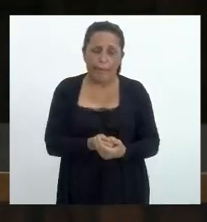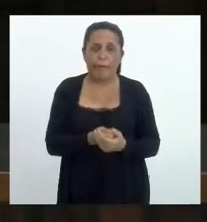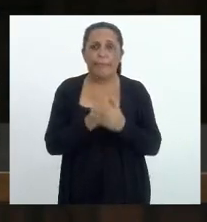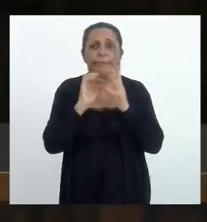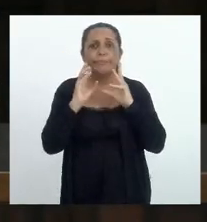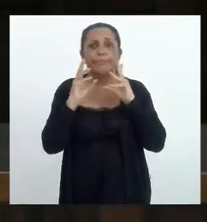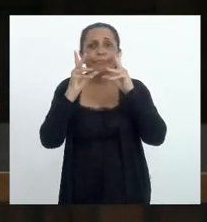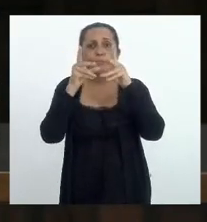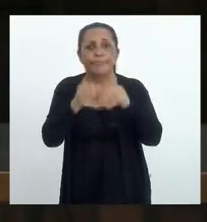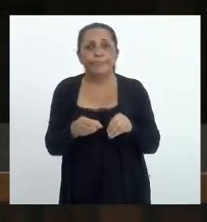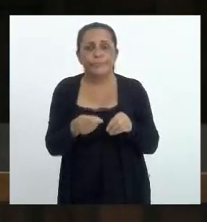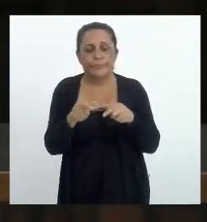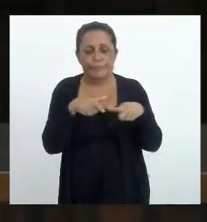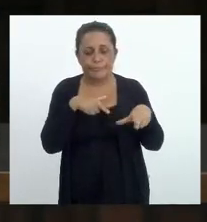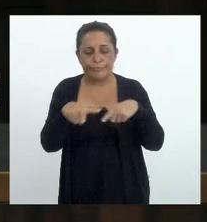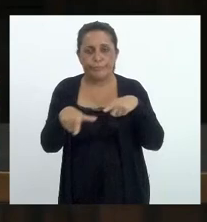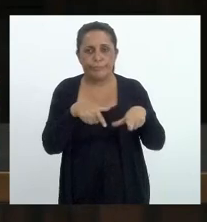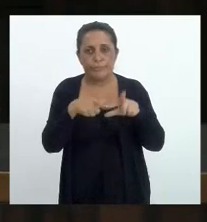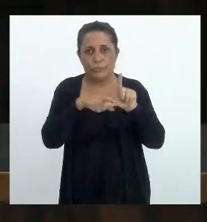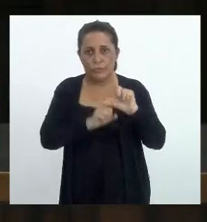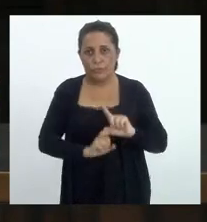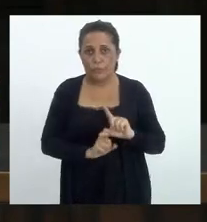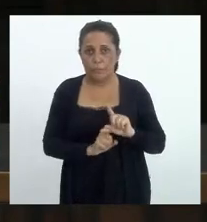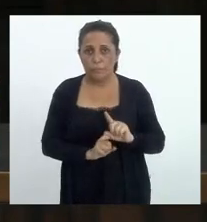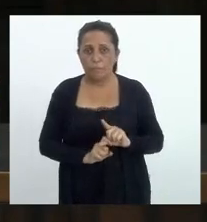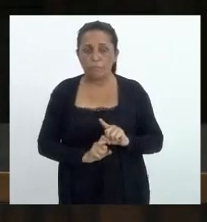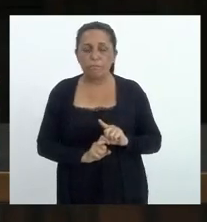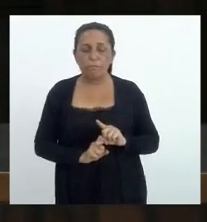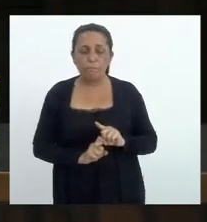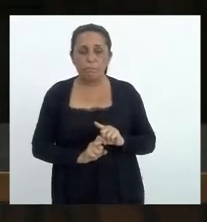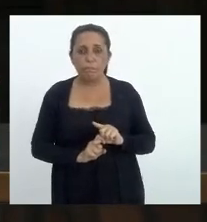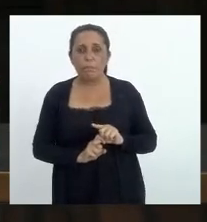da dívida. Então, ela questiona primeiro